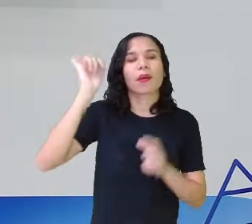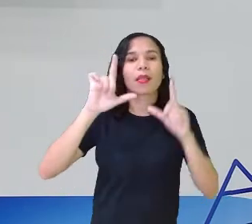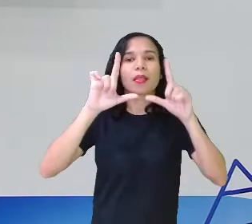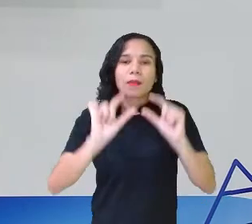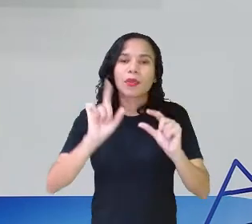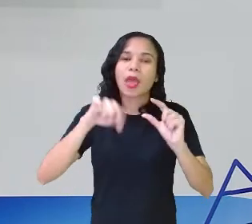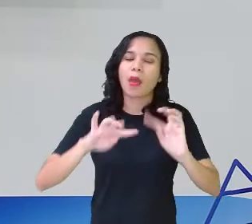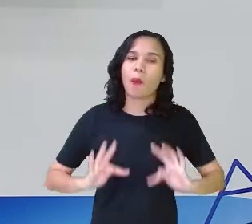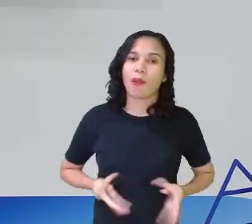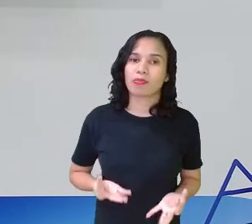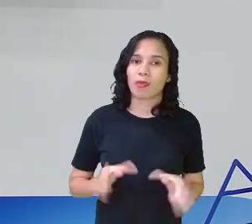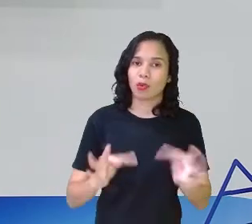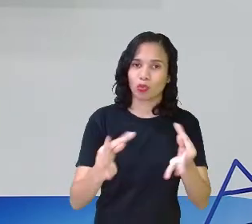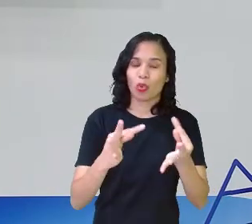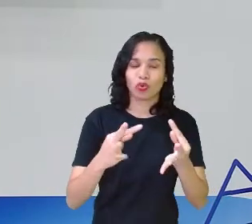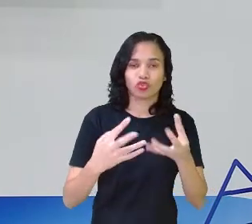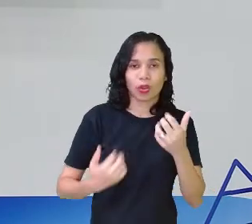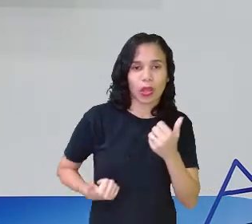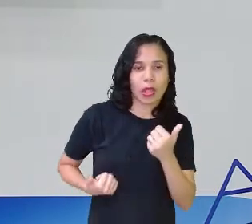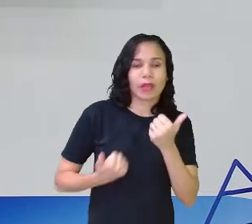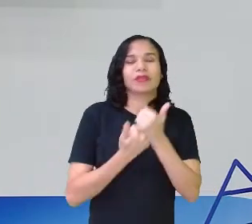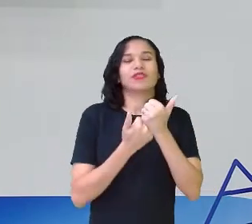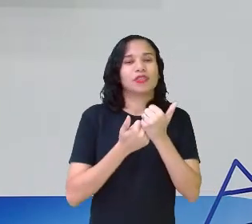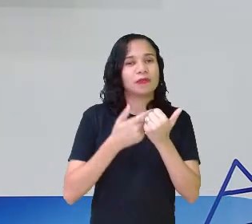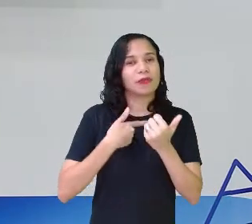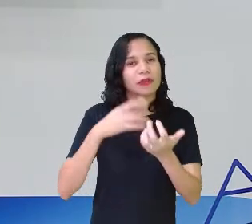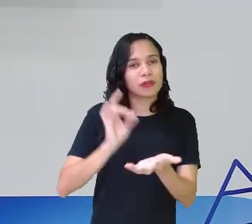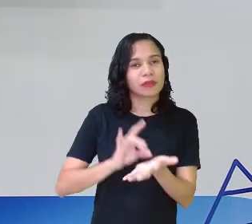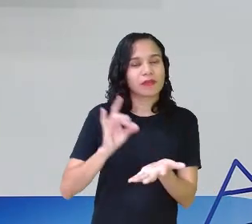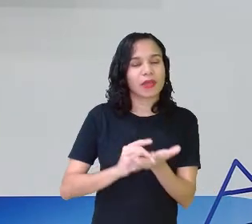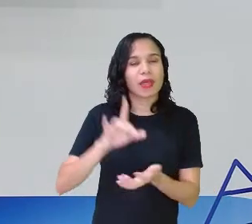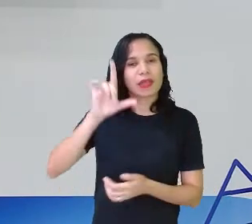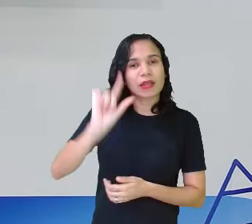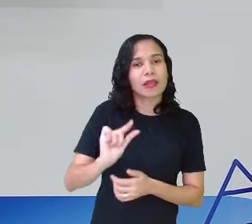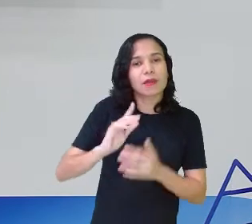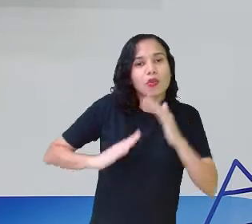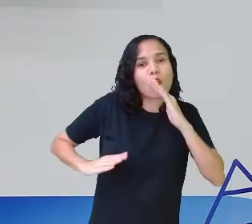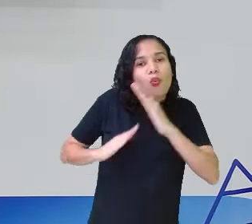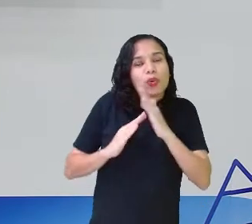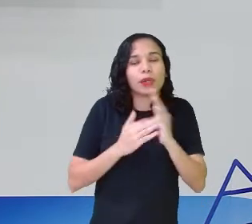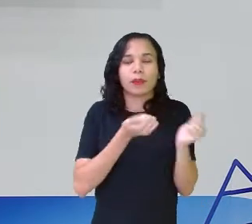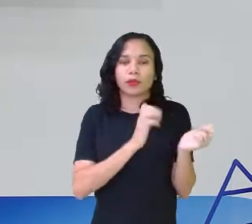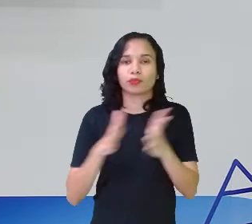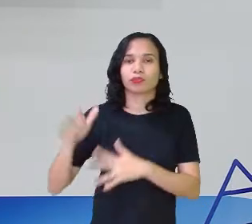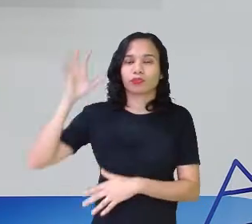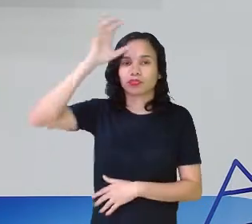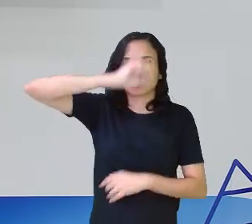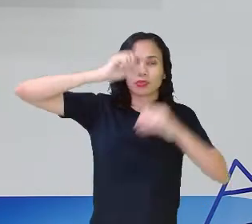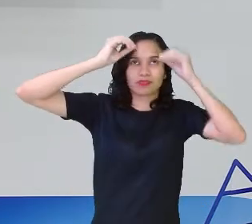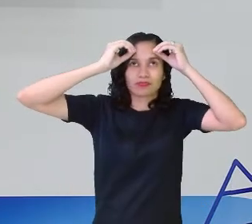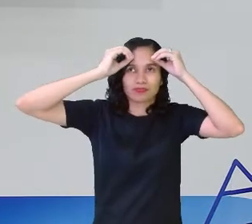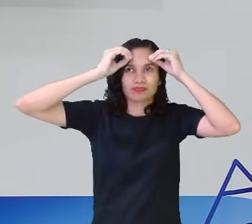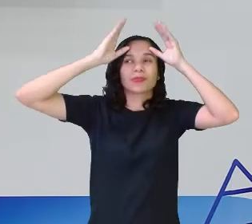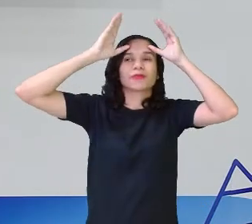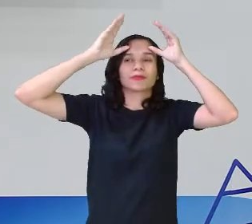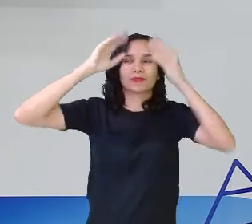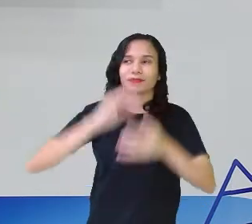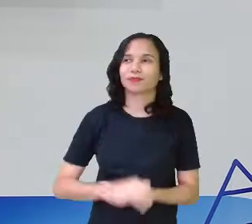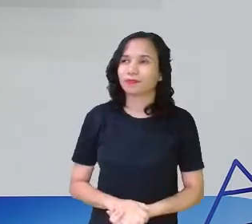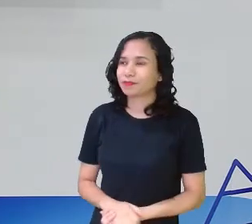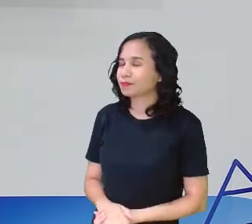uma tecnologia assistiva importante que minimiza as barreiras para o processo de aprendizagem desse estudante.